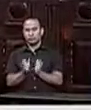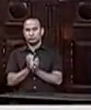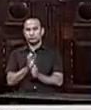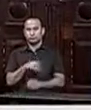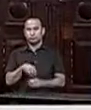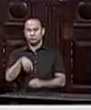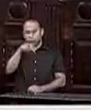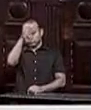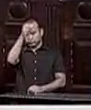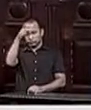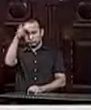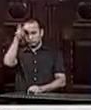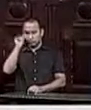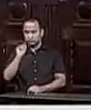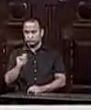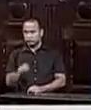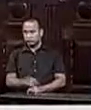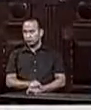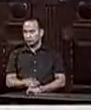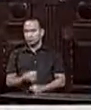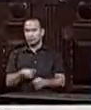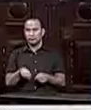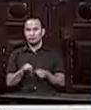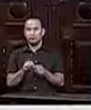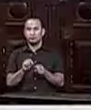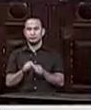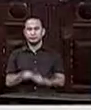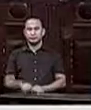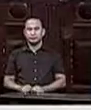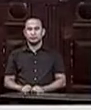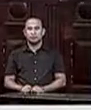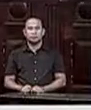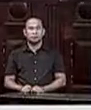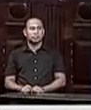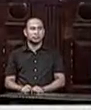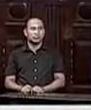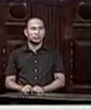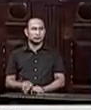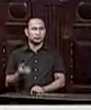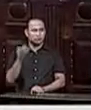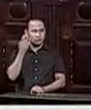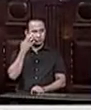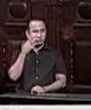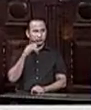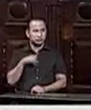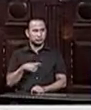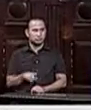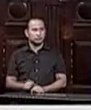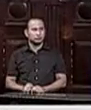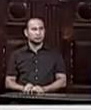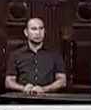que estava fazendo exigências que eu entendi até como descabidas,